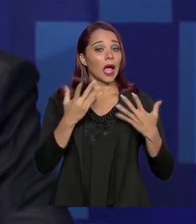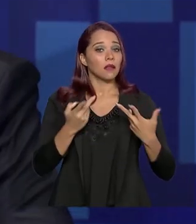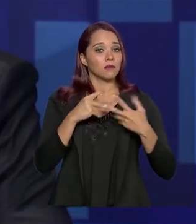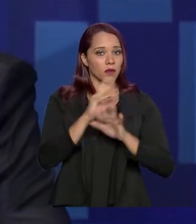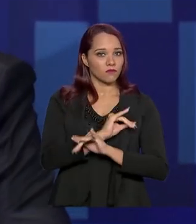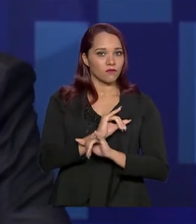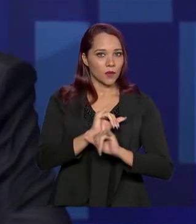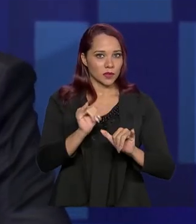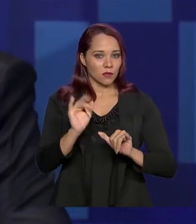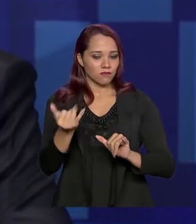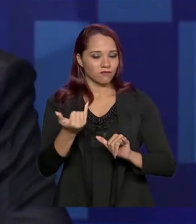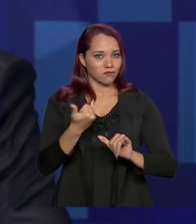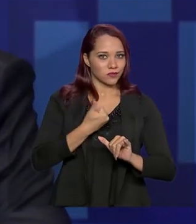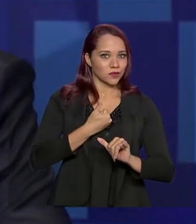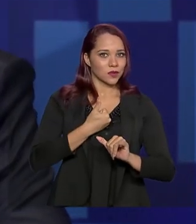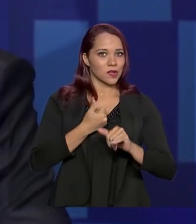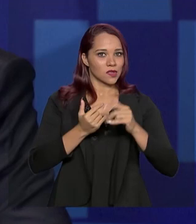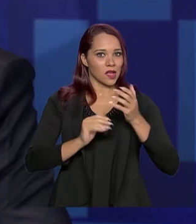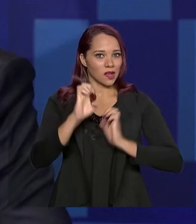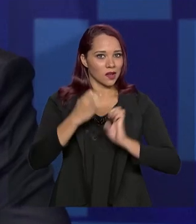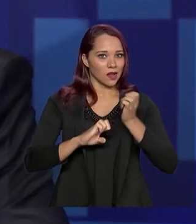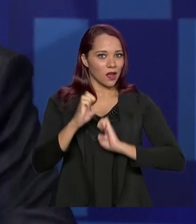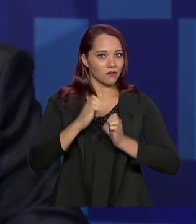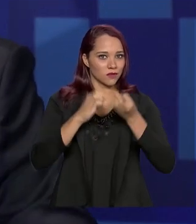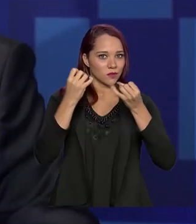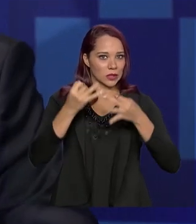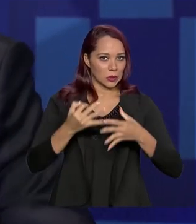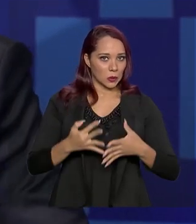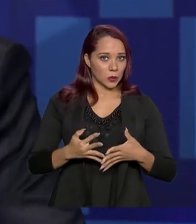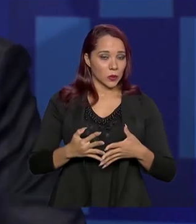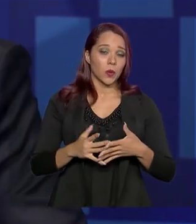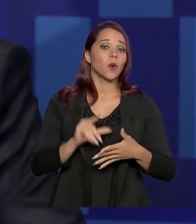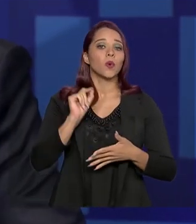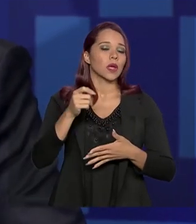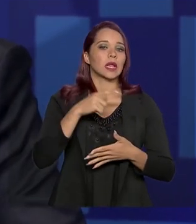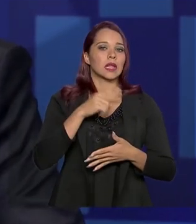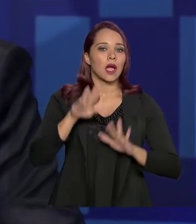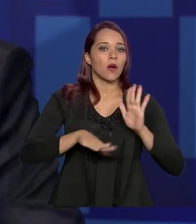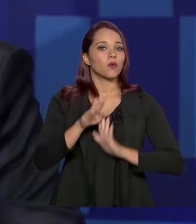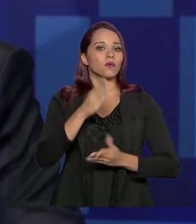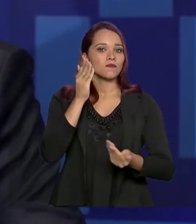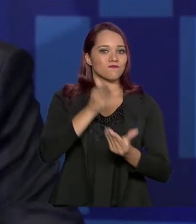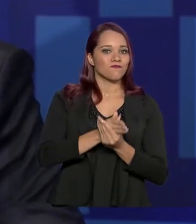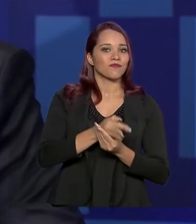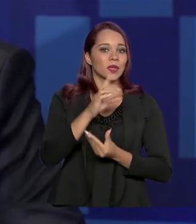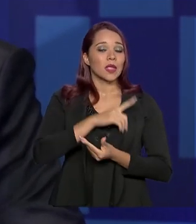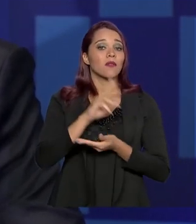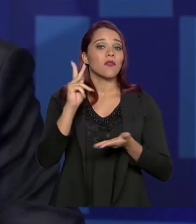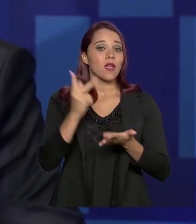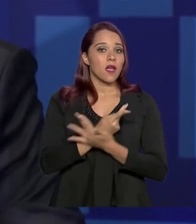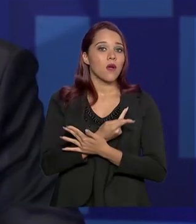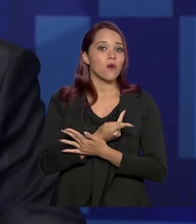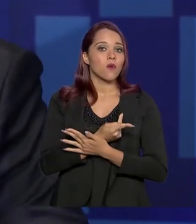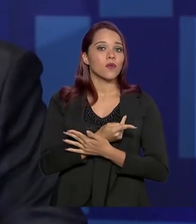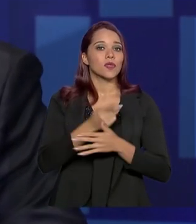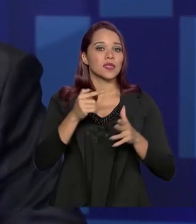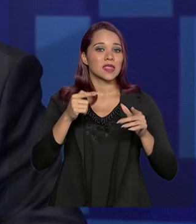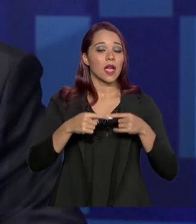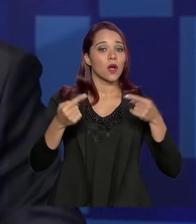quando veio da gráfica para a FGV e a SESG na Rio, teve alguns arquivos que vieram com erro na